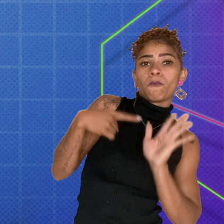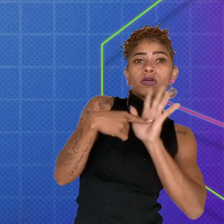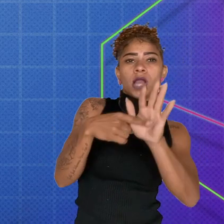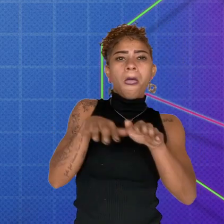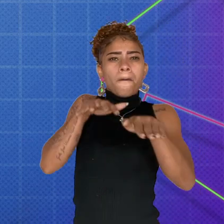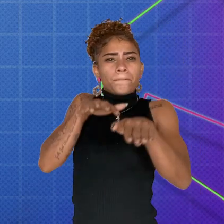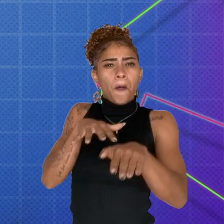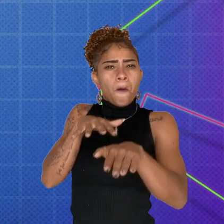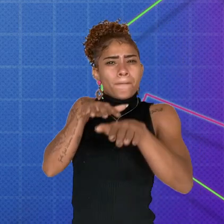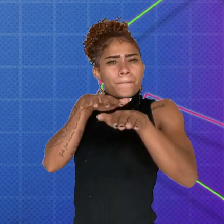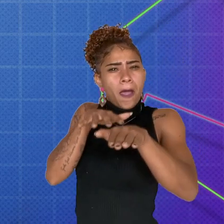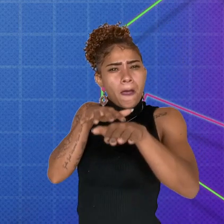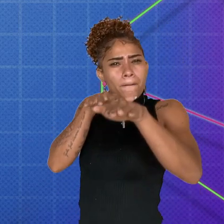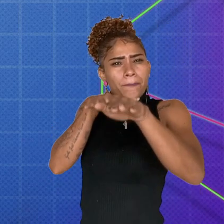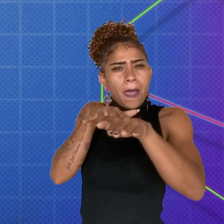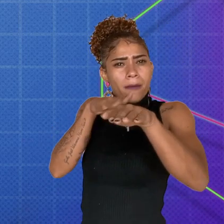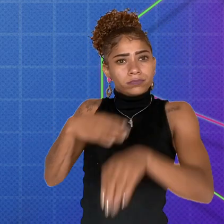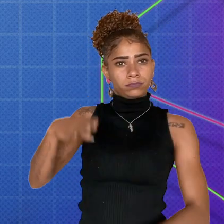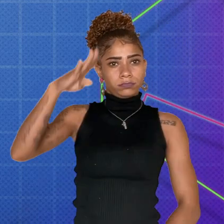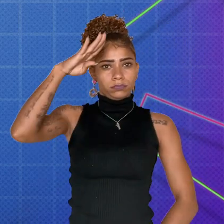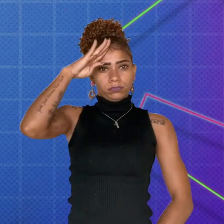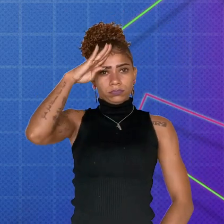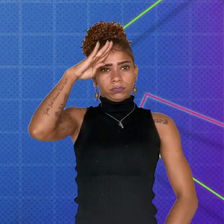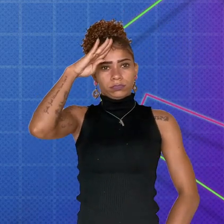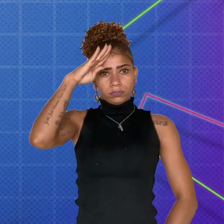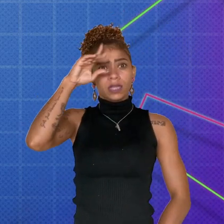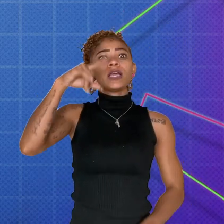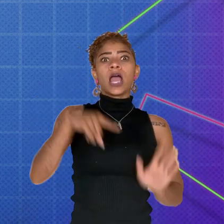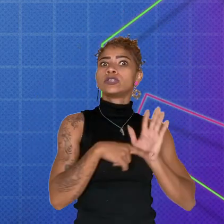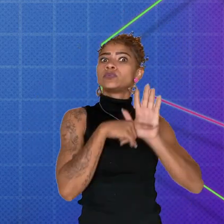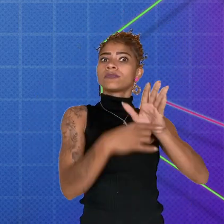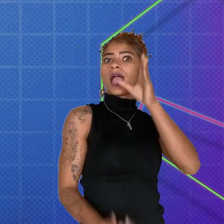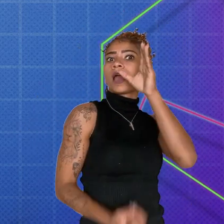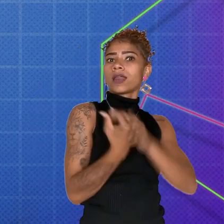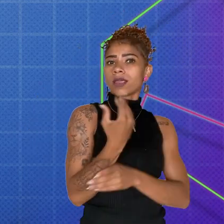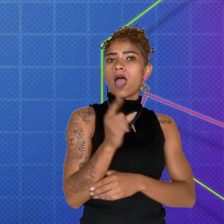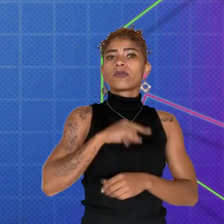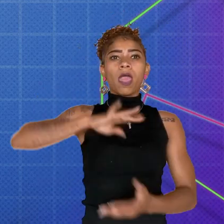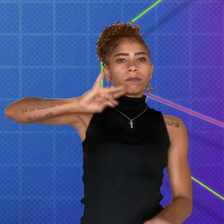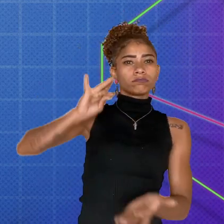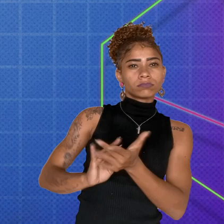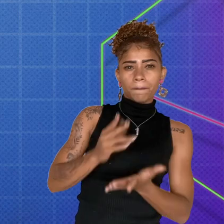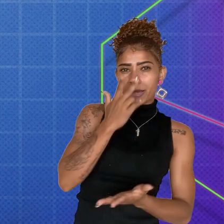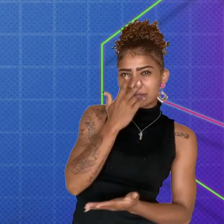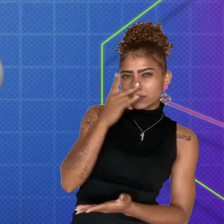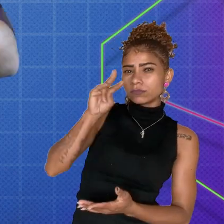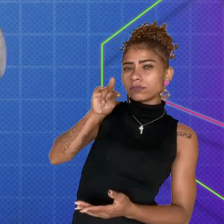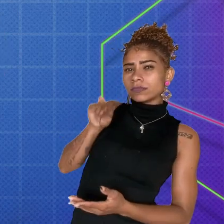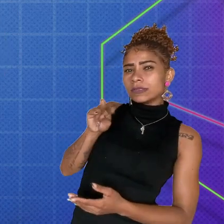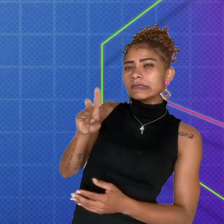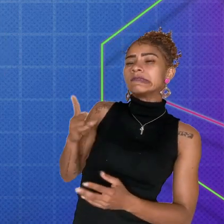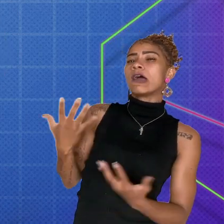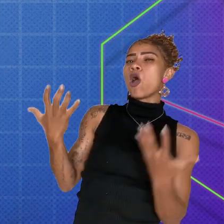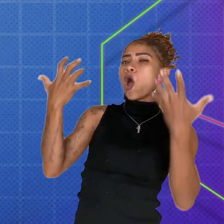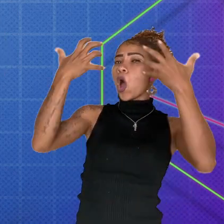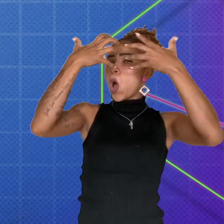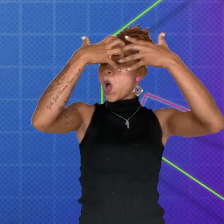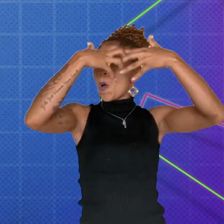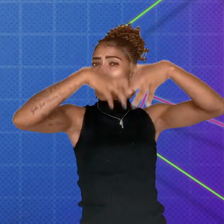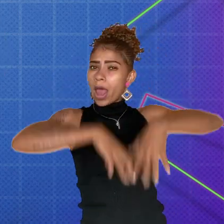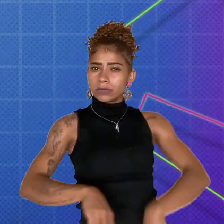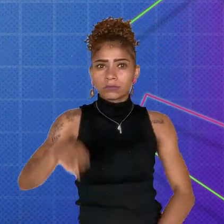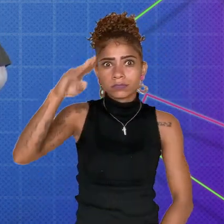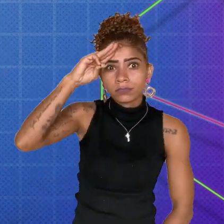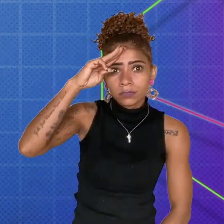de tropas e o progresso da guerra. Esses sons podem ajudar a criar uma sensação de escala e realismo, transmitindo a complexidade da